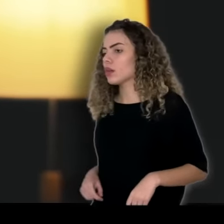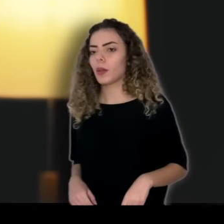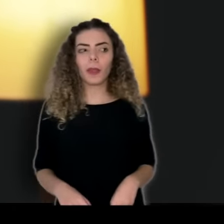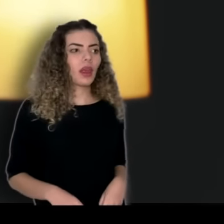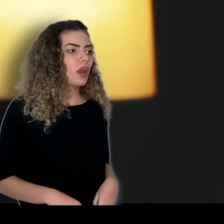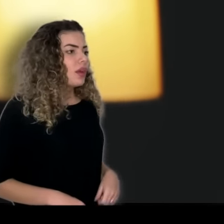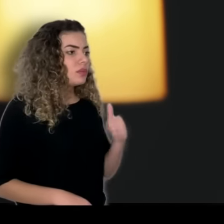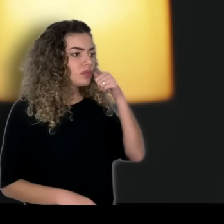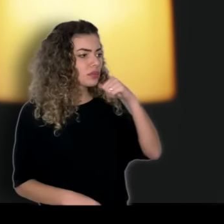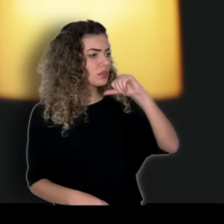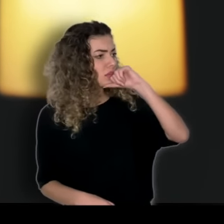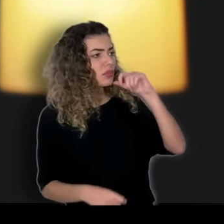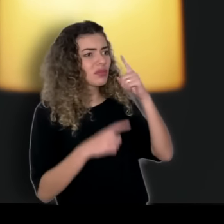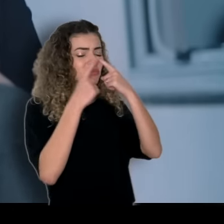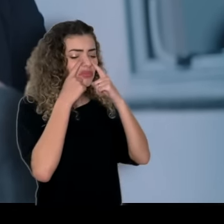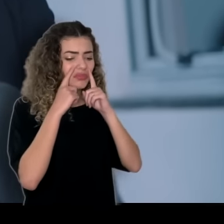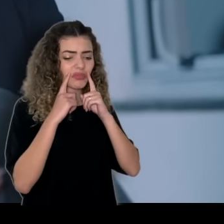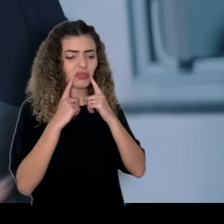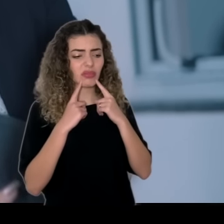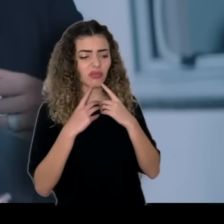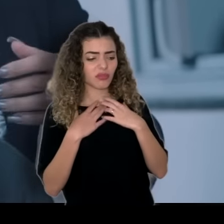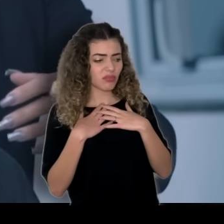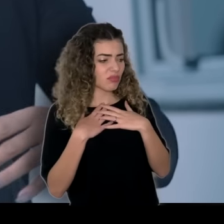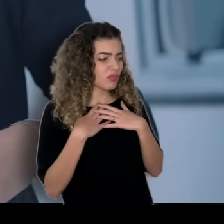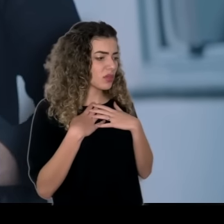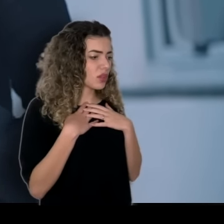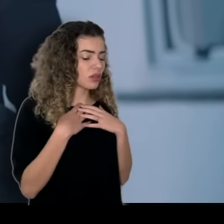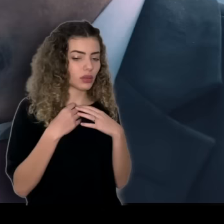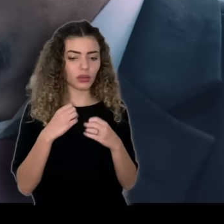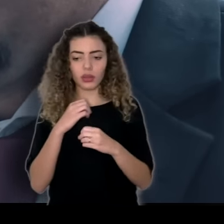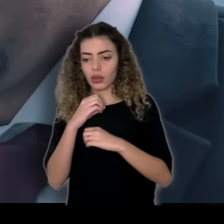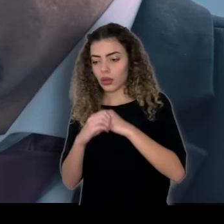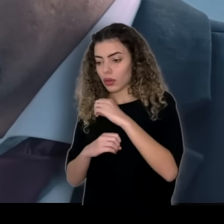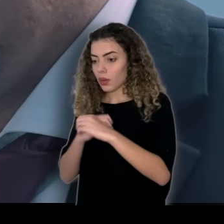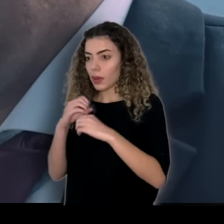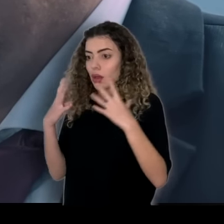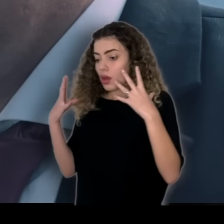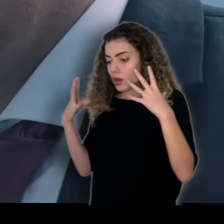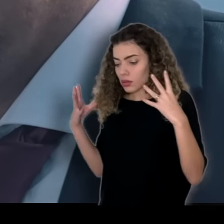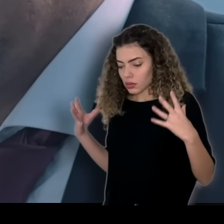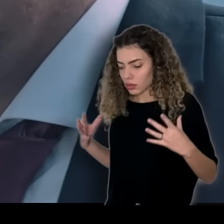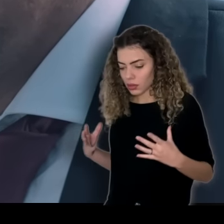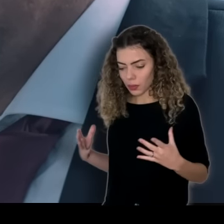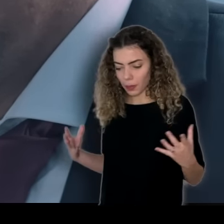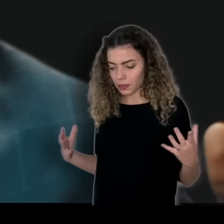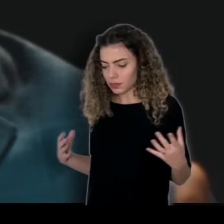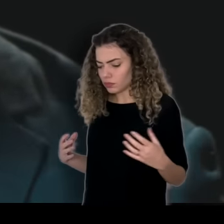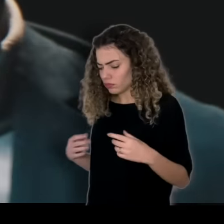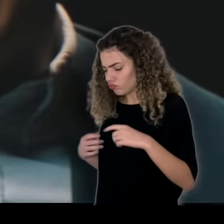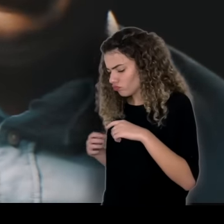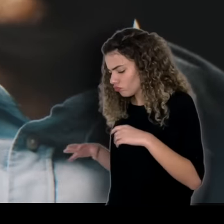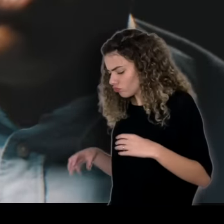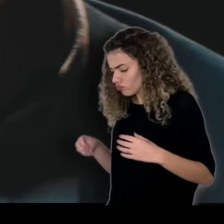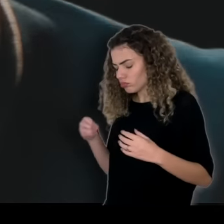a lágrima no rosto da mamãe rolou O obreiro se assustou E por curiosidade